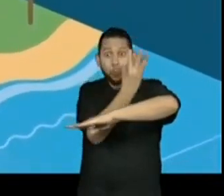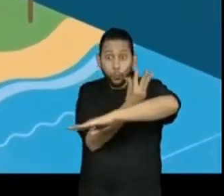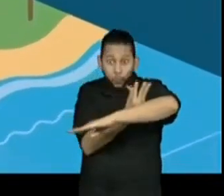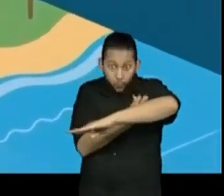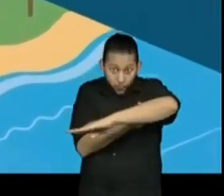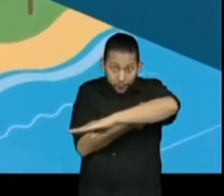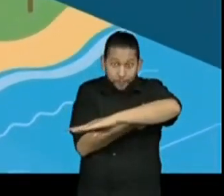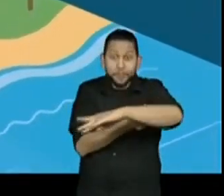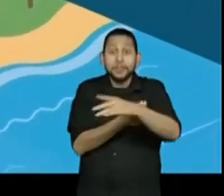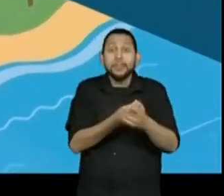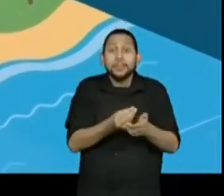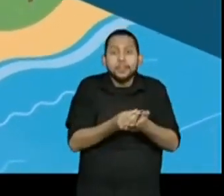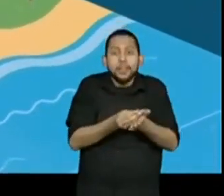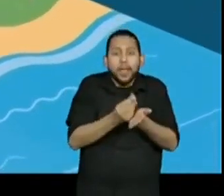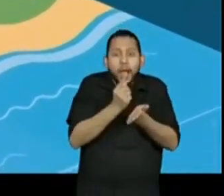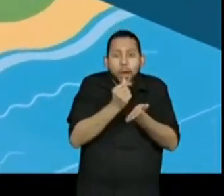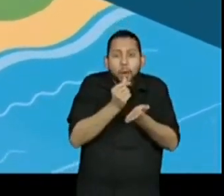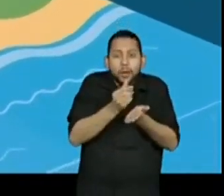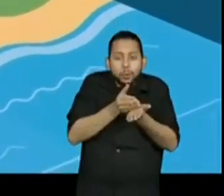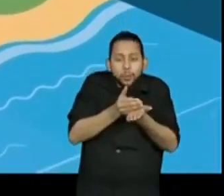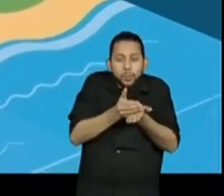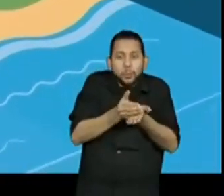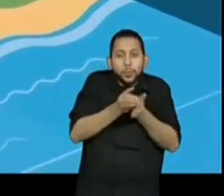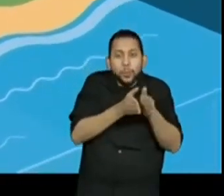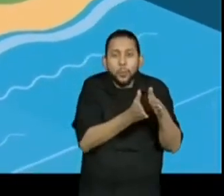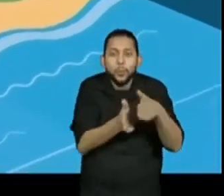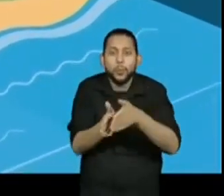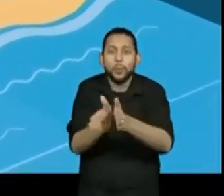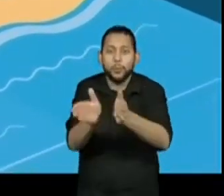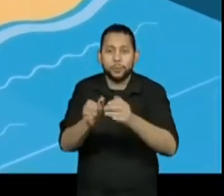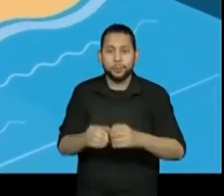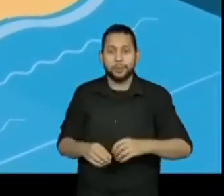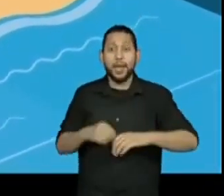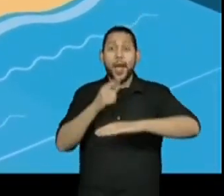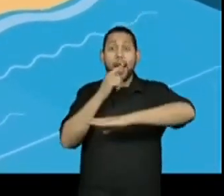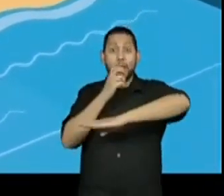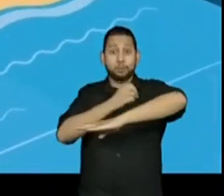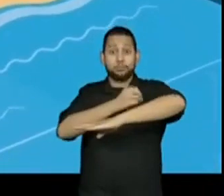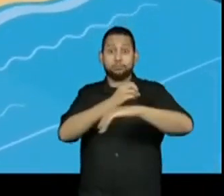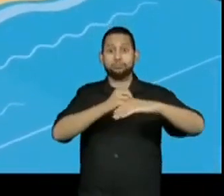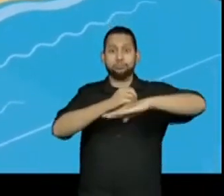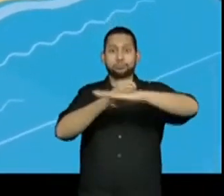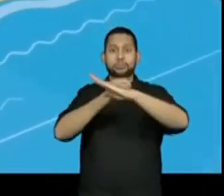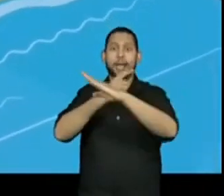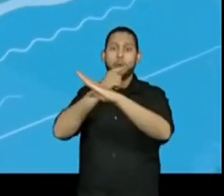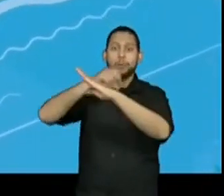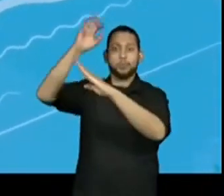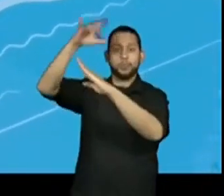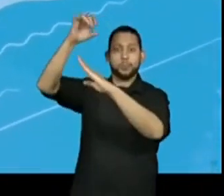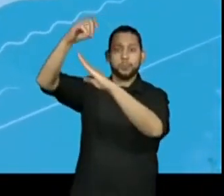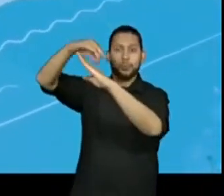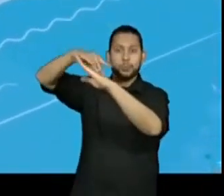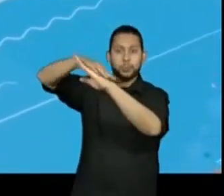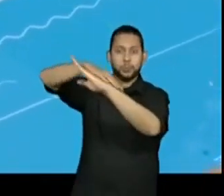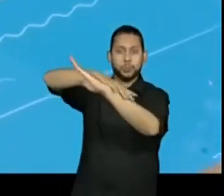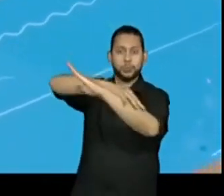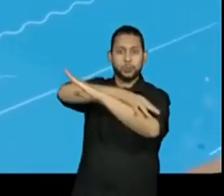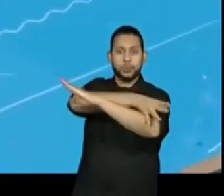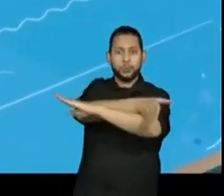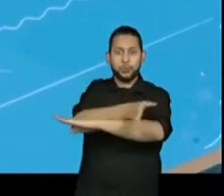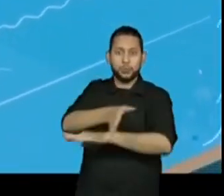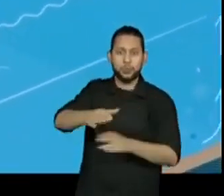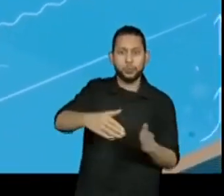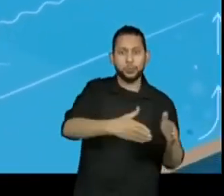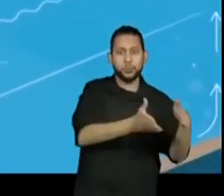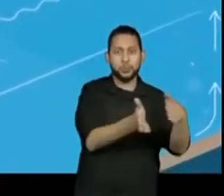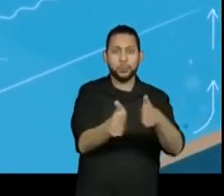nascentes. Já a água que cai no solo e não se infiltra, escoa superficialmente, formando os riachos e rios.